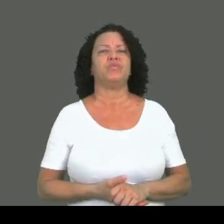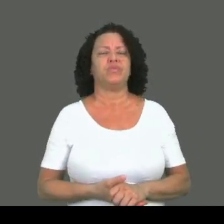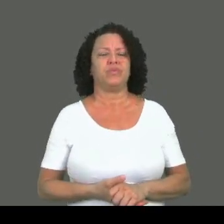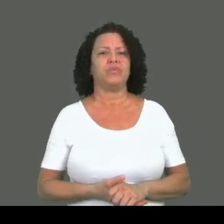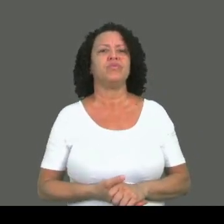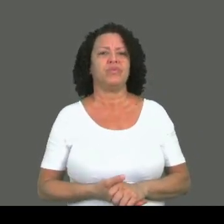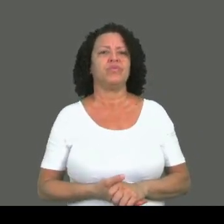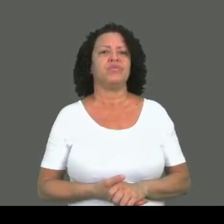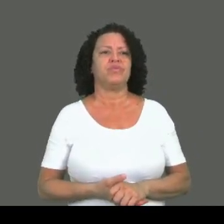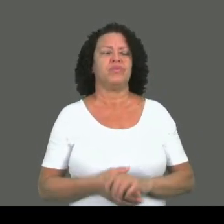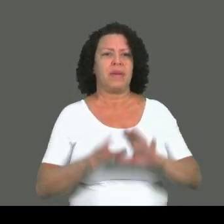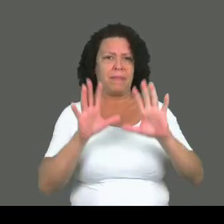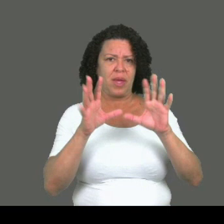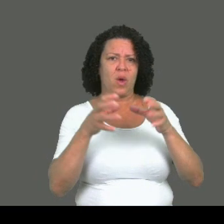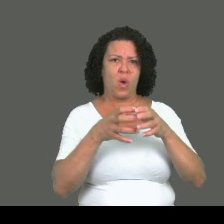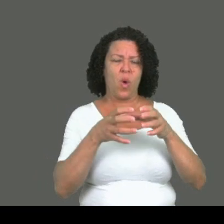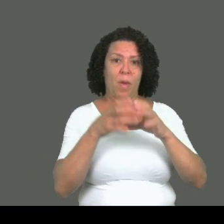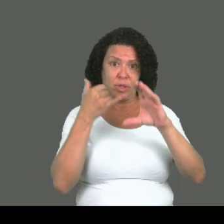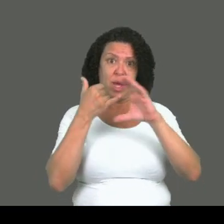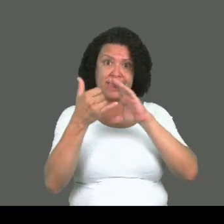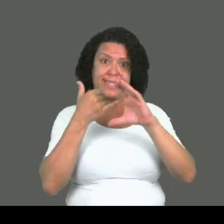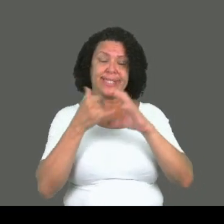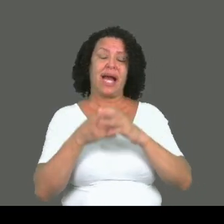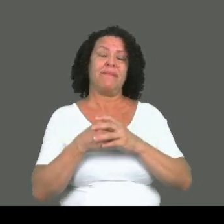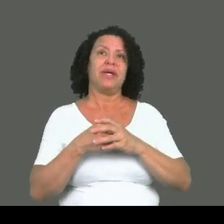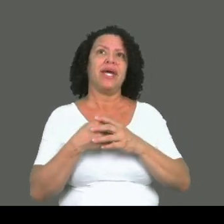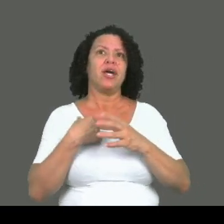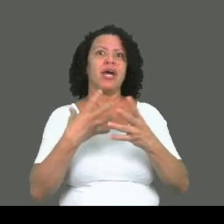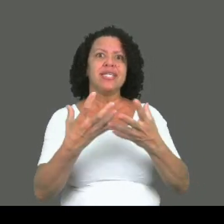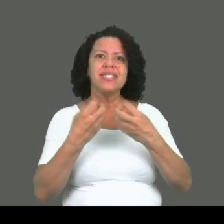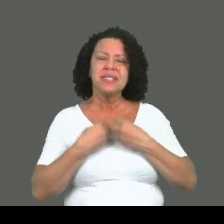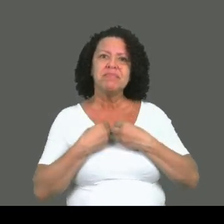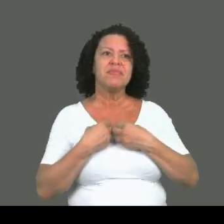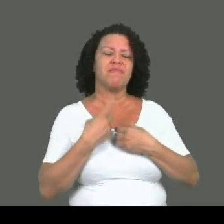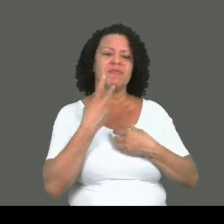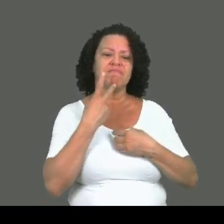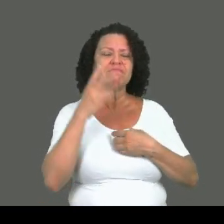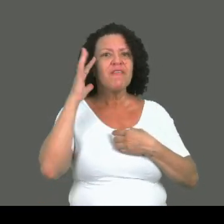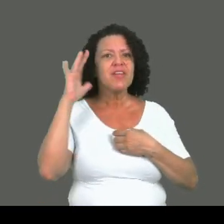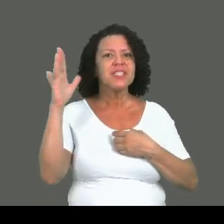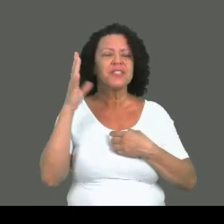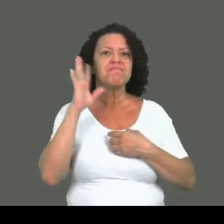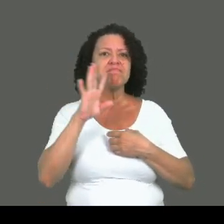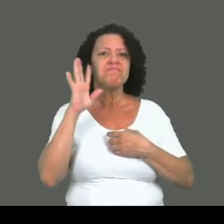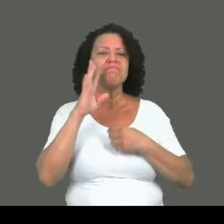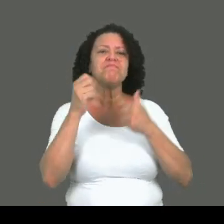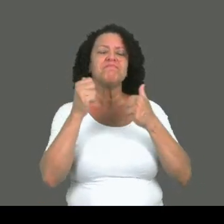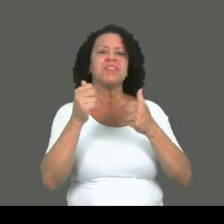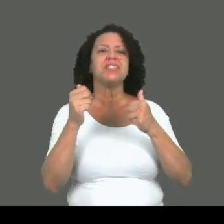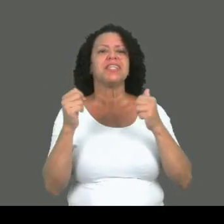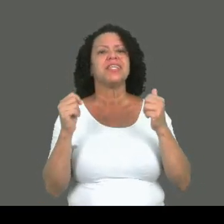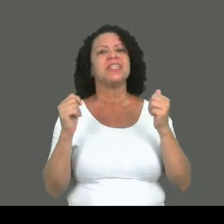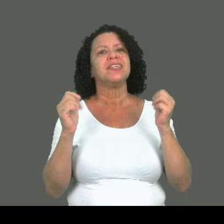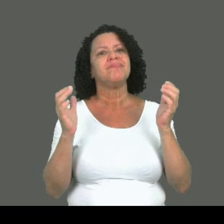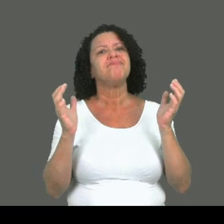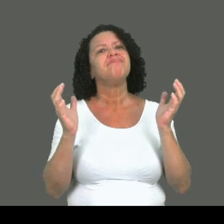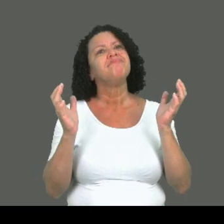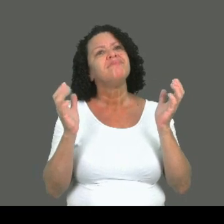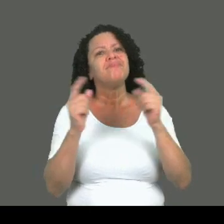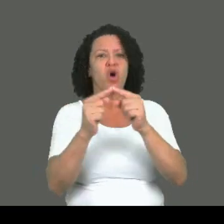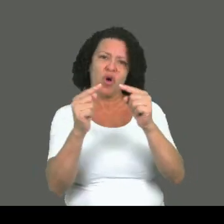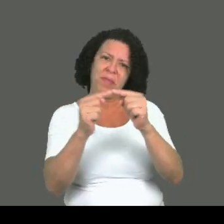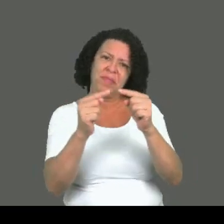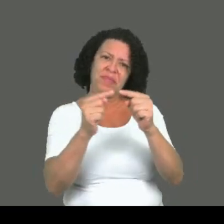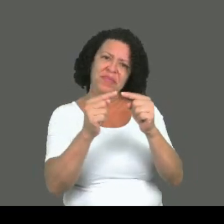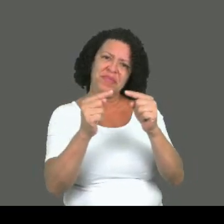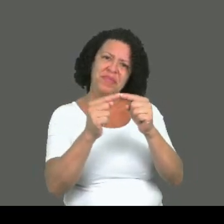Eu recebi isso aqui num grupo de WhatsApp e eu achei que essa reflexão era muito bacana e tinha muito a ver com essa questão da